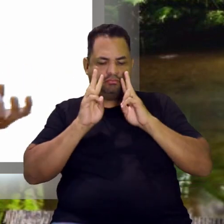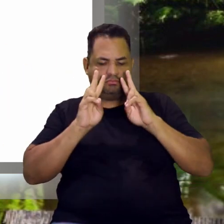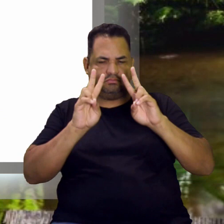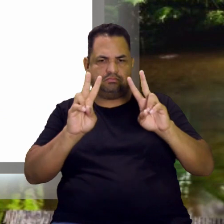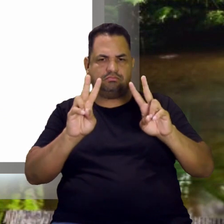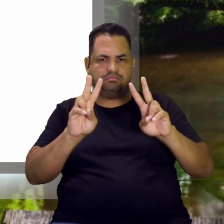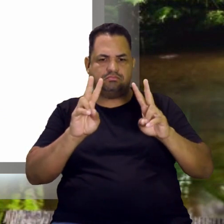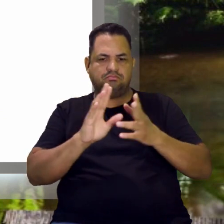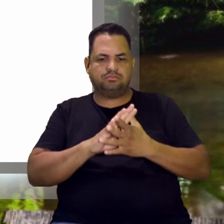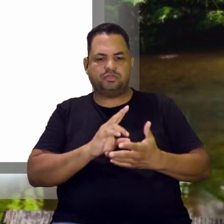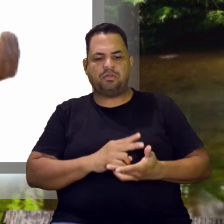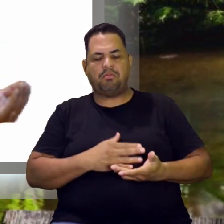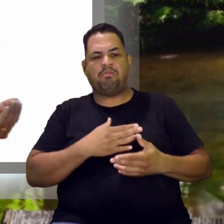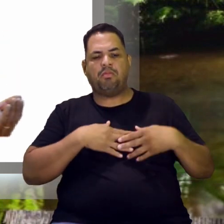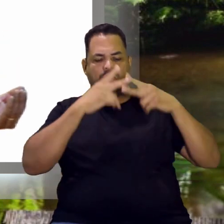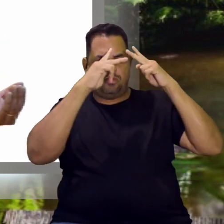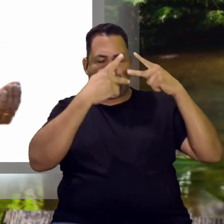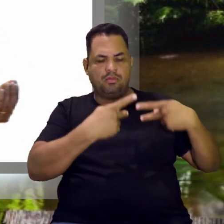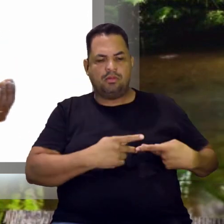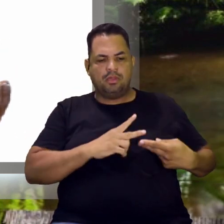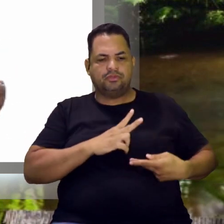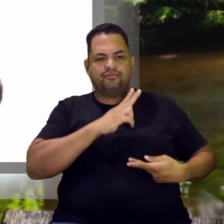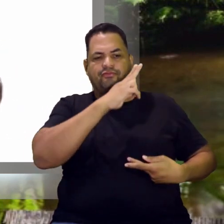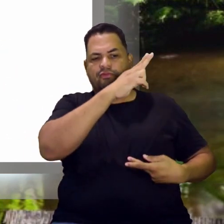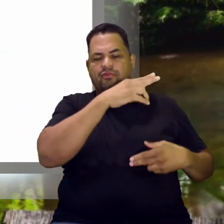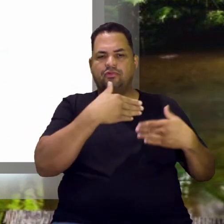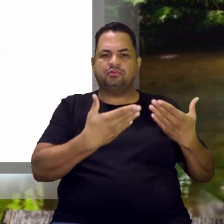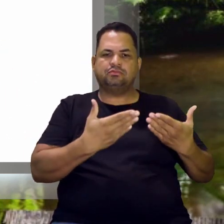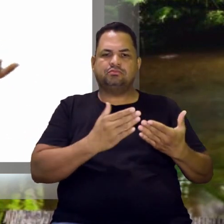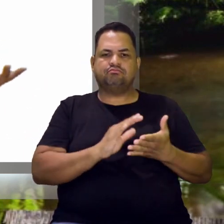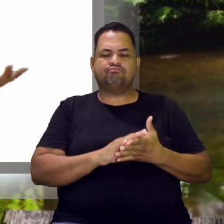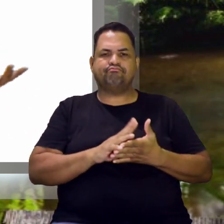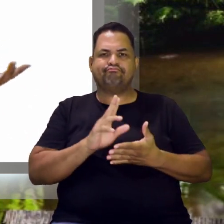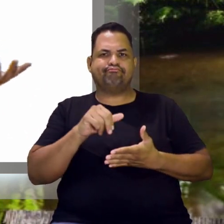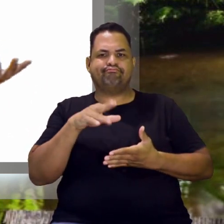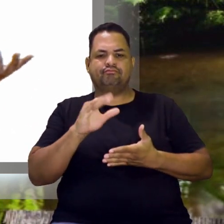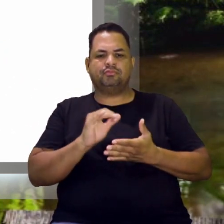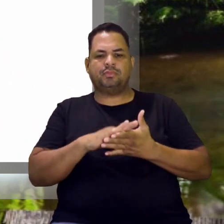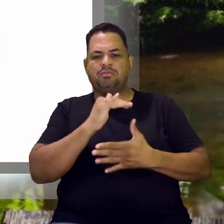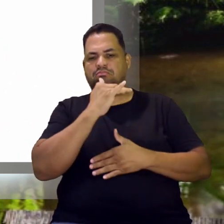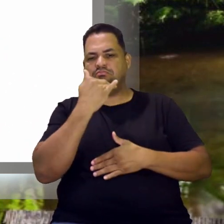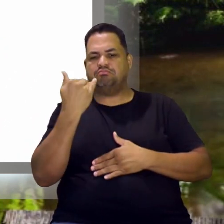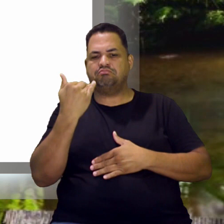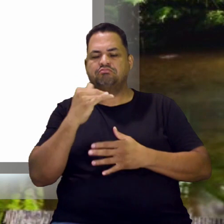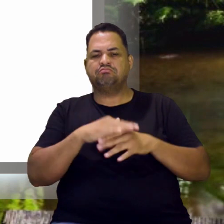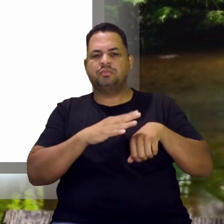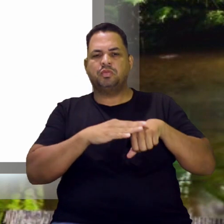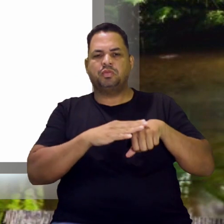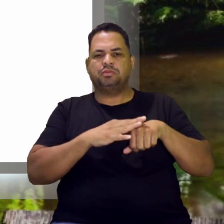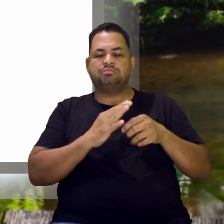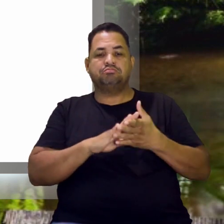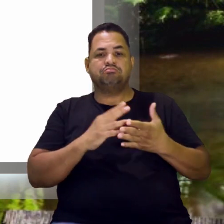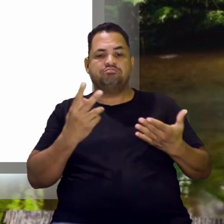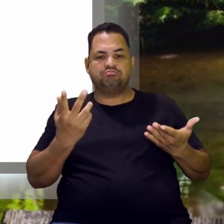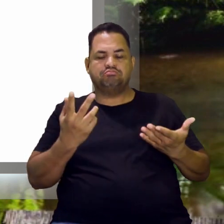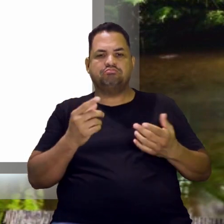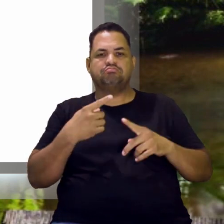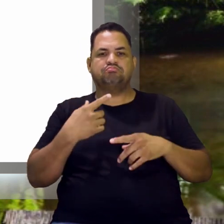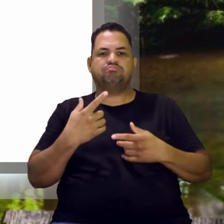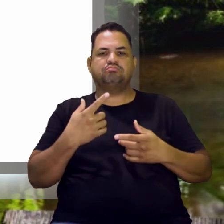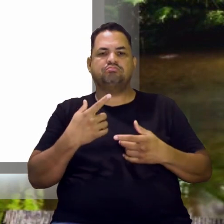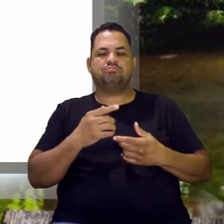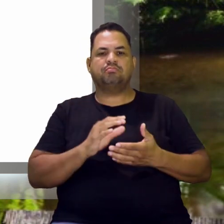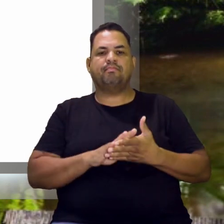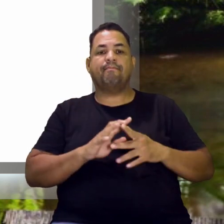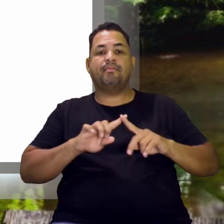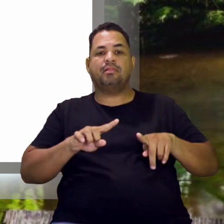sermos mais fortes, mais potentes, né, nós nunca morreríamos por uma doença causada por bactéria. Mas nós